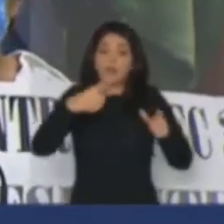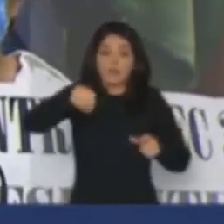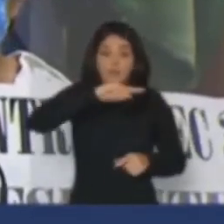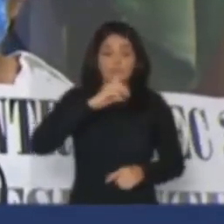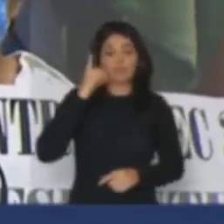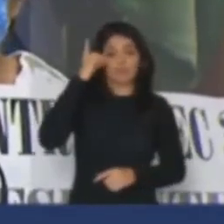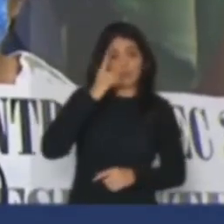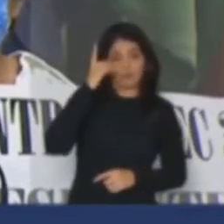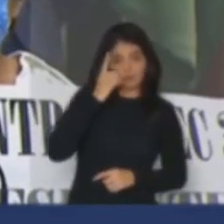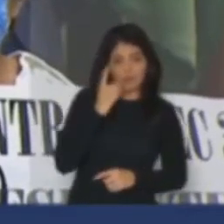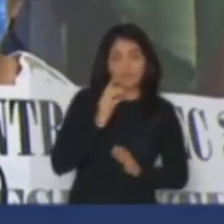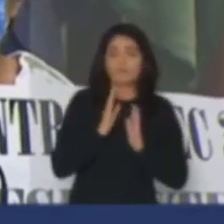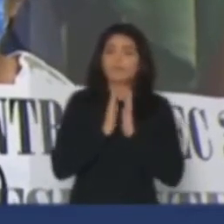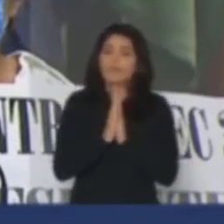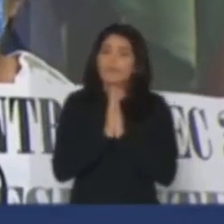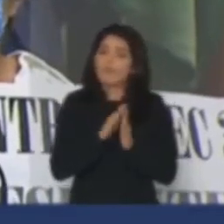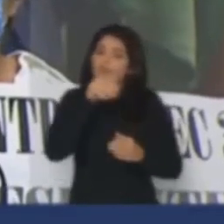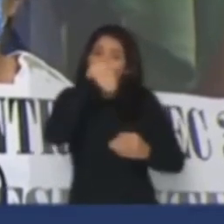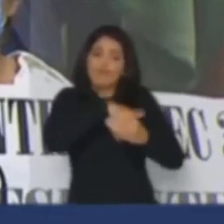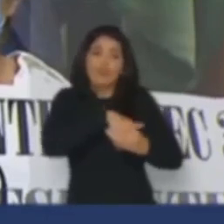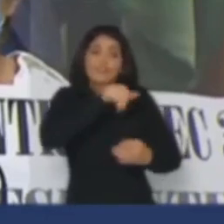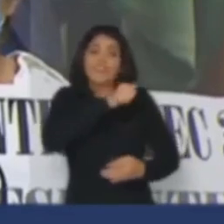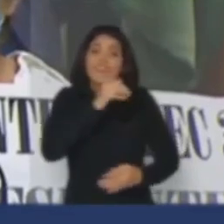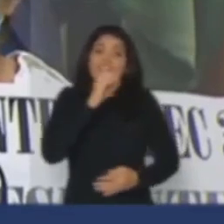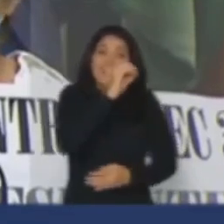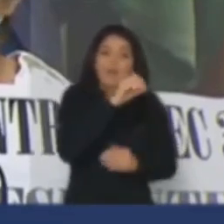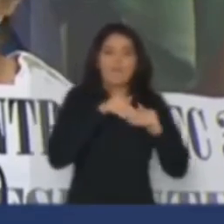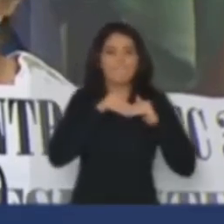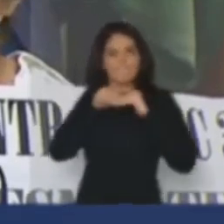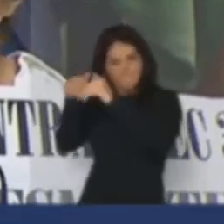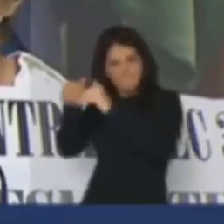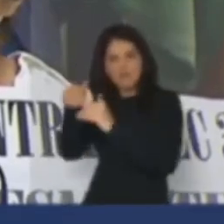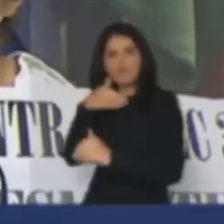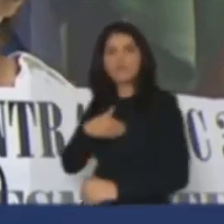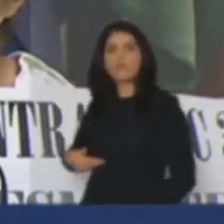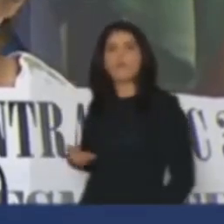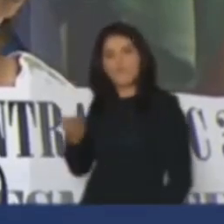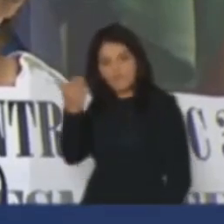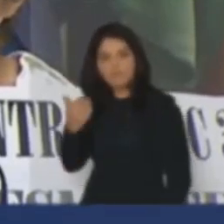e deputadas dê uma resposta a este governo. E espero